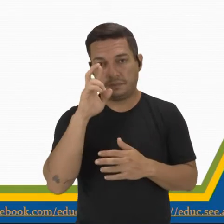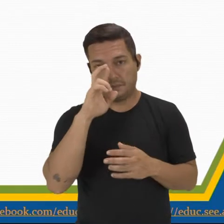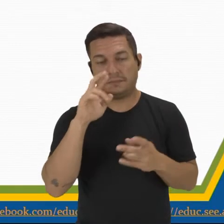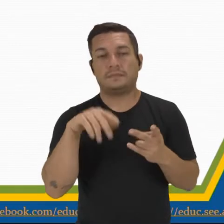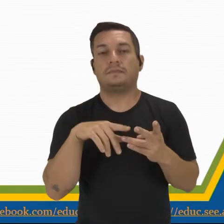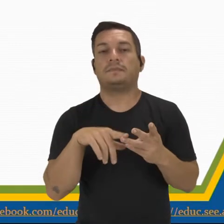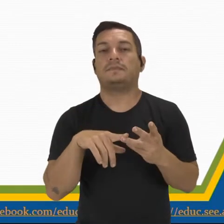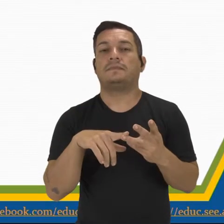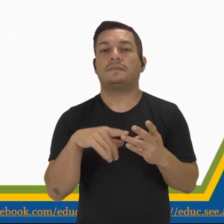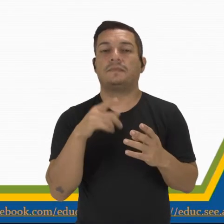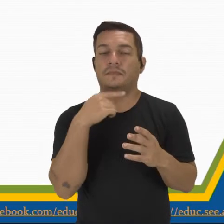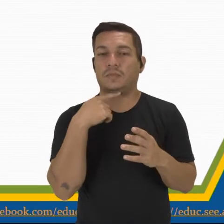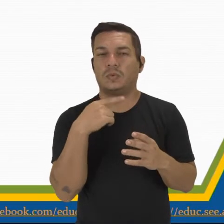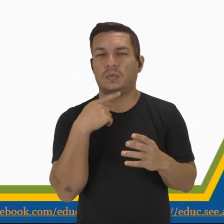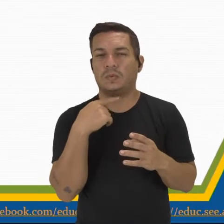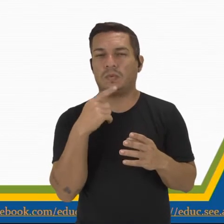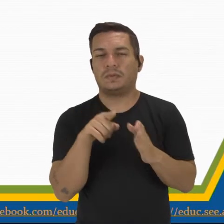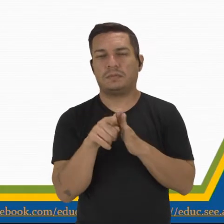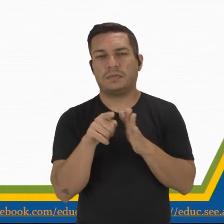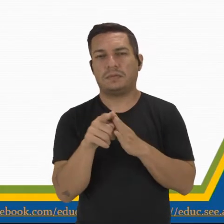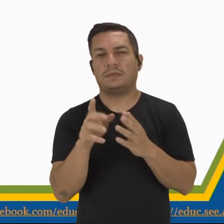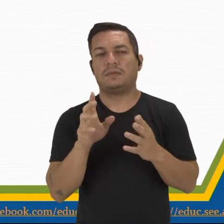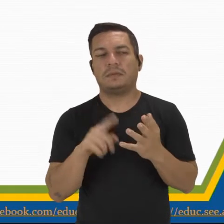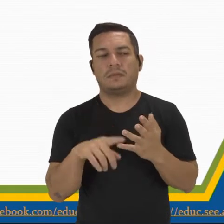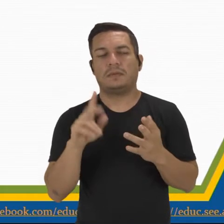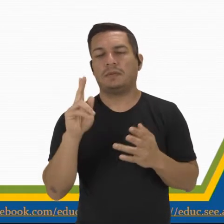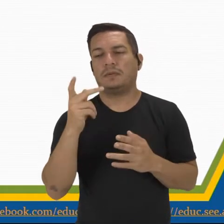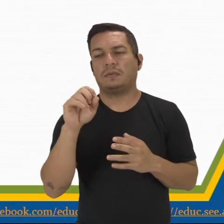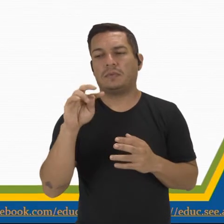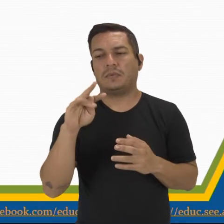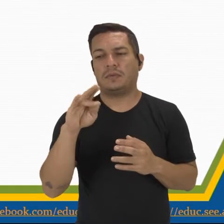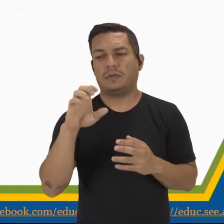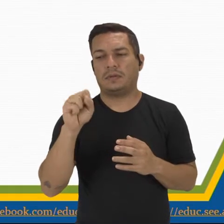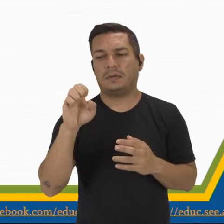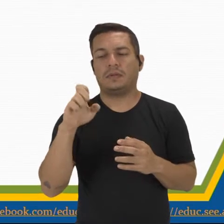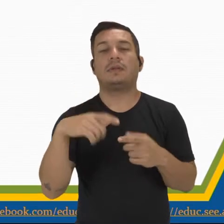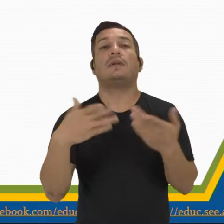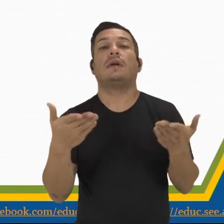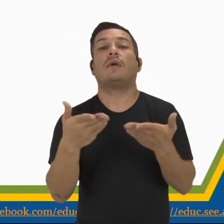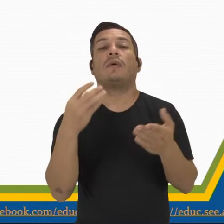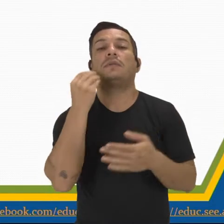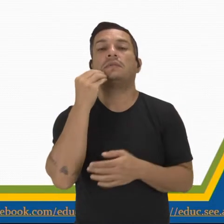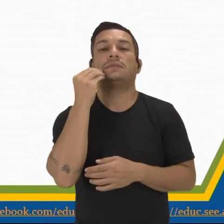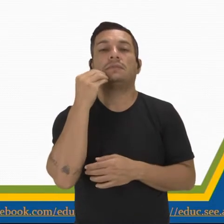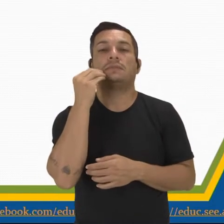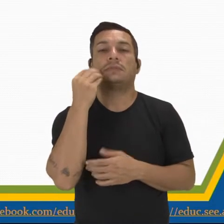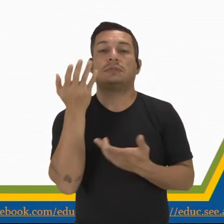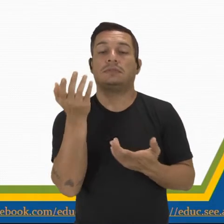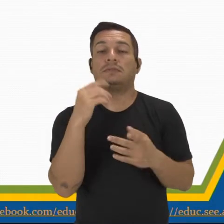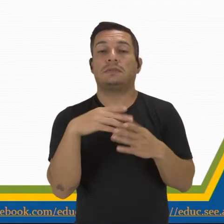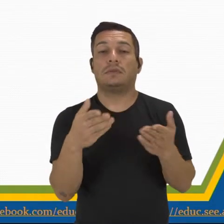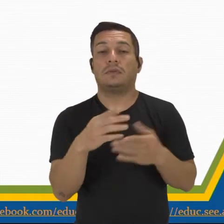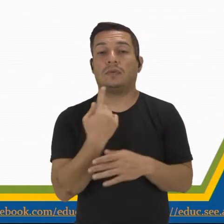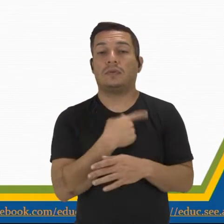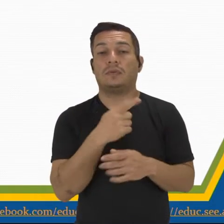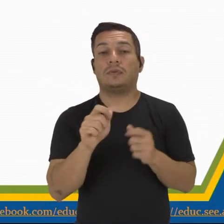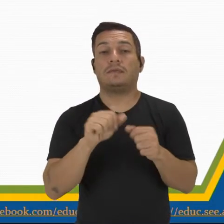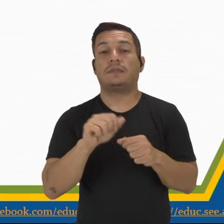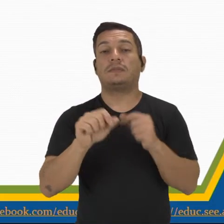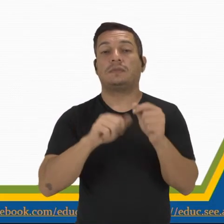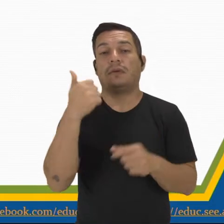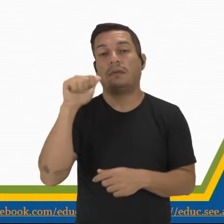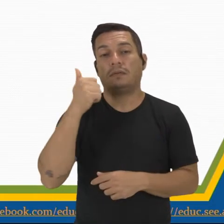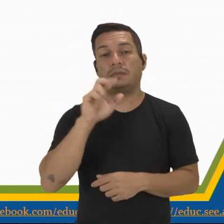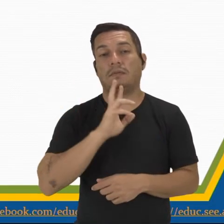uma observação, com um questionamento, com uma hipótese e agora com uma experimentação. E agora nós